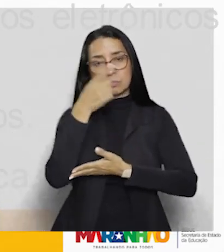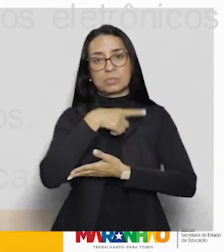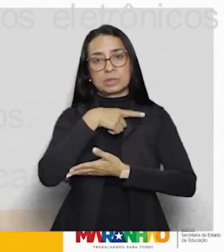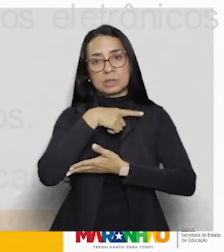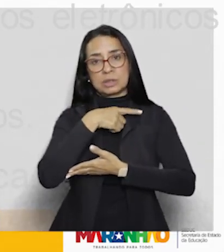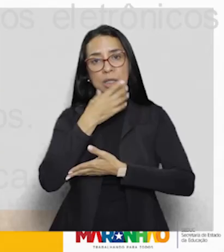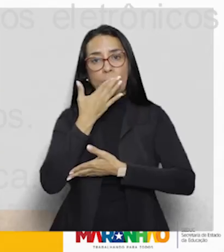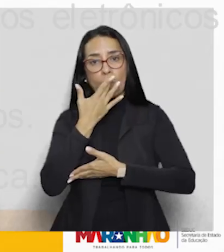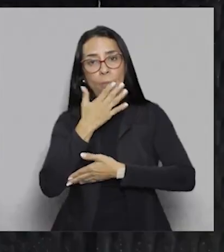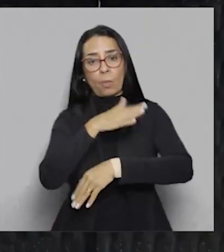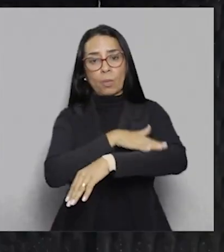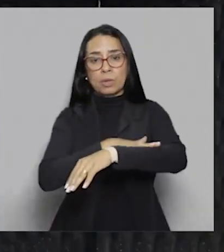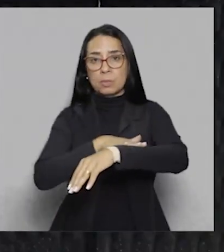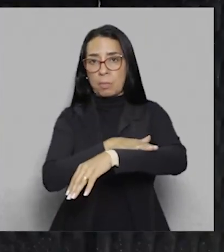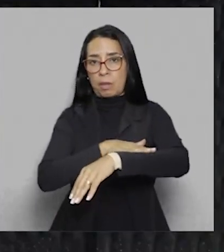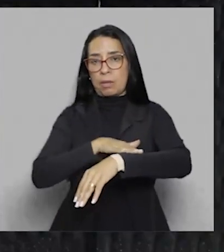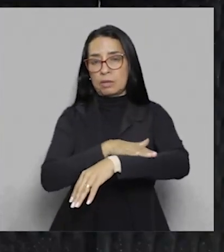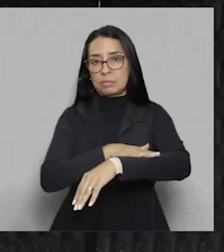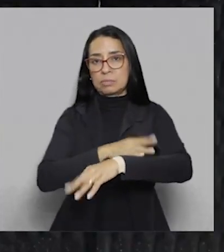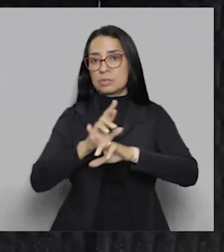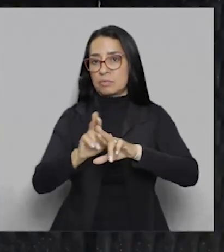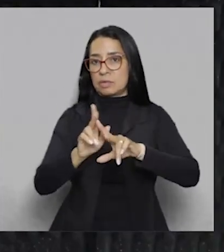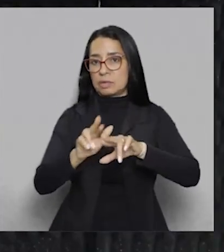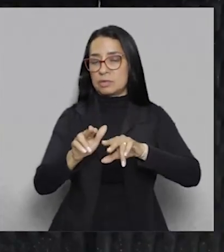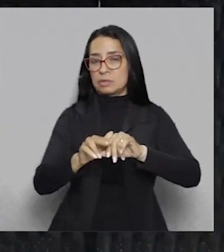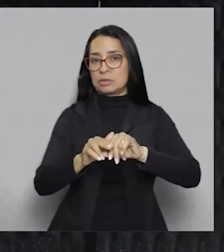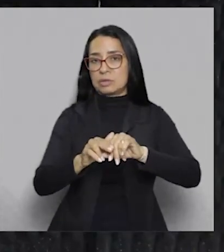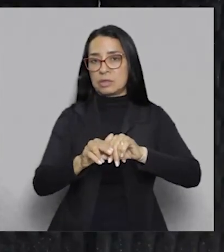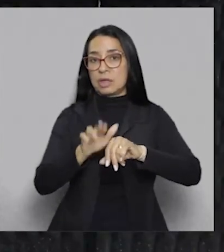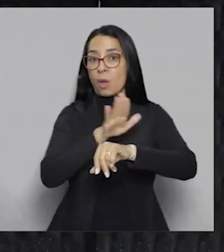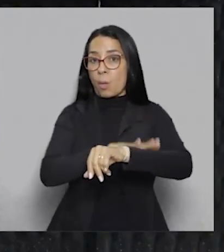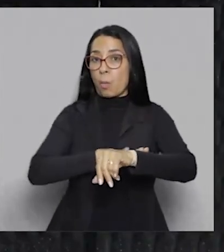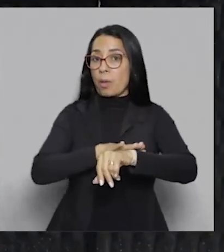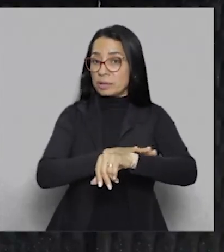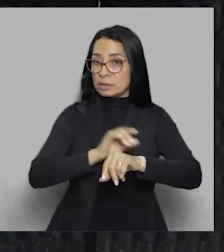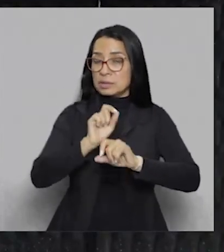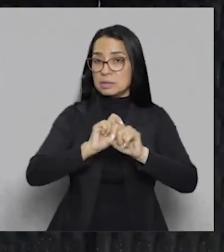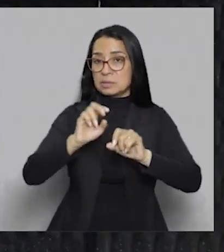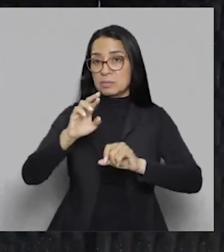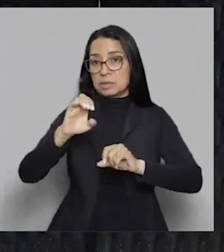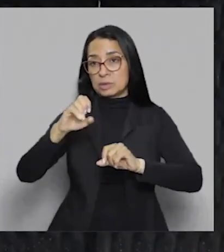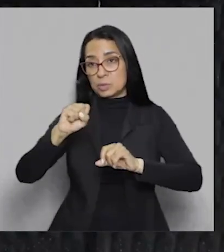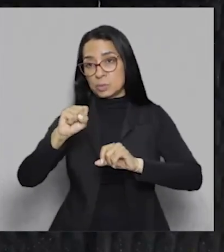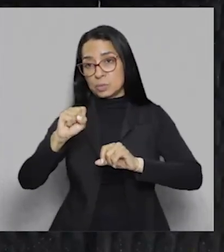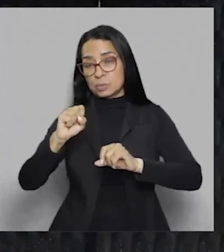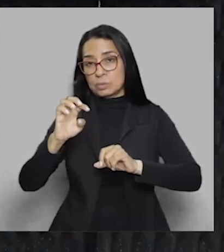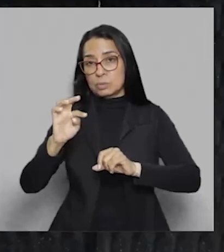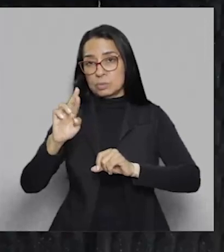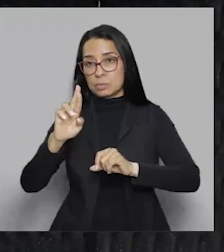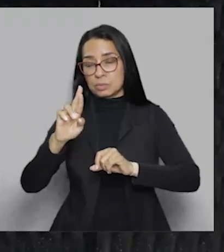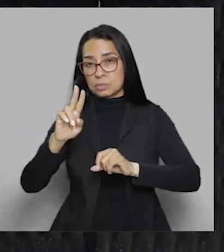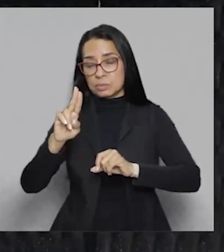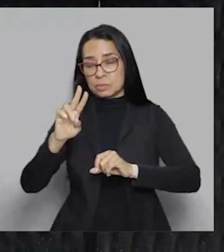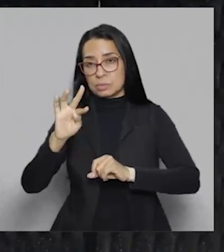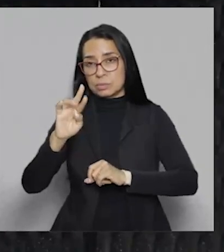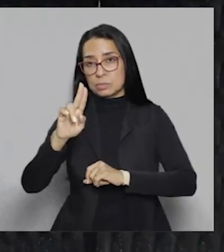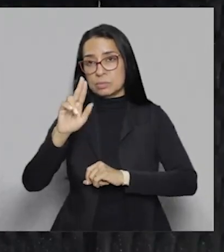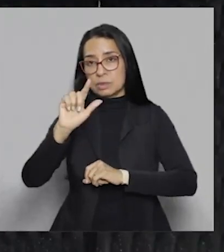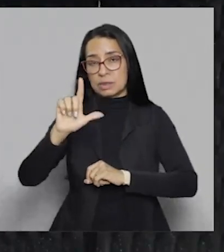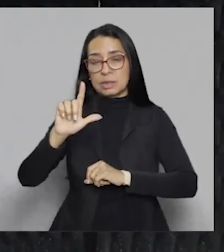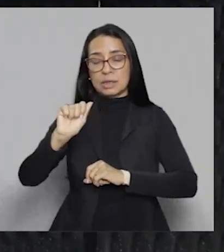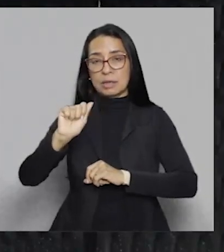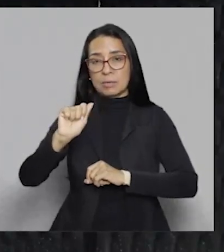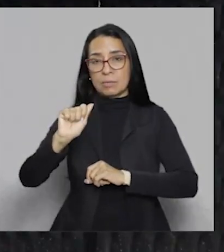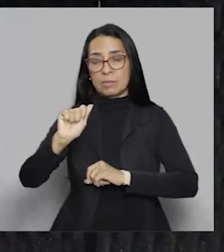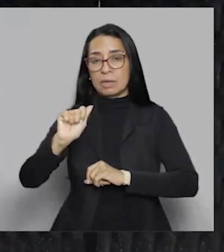cores de pele diferentes? O racismo estrutural é exatamente o quê? Né? Como eu vou trabalhar esse conceito nas obras de arte?